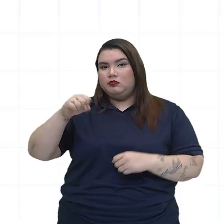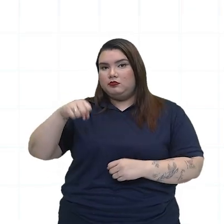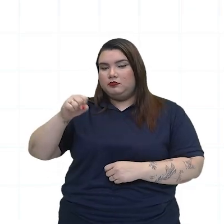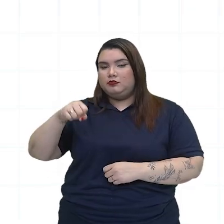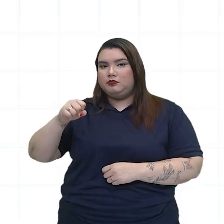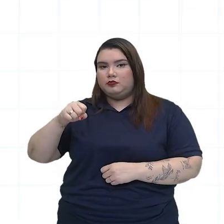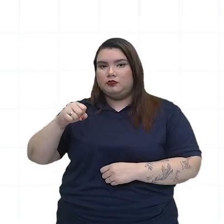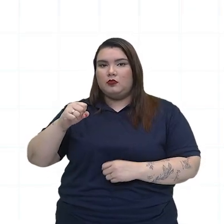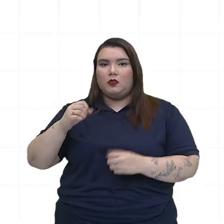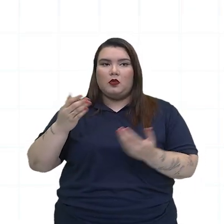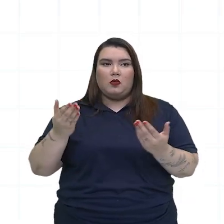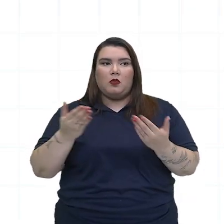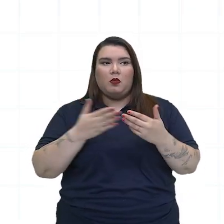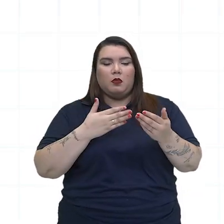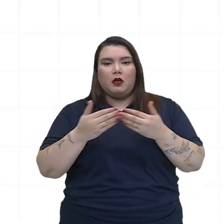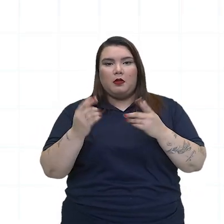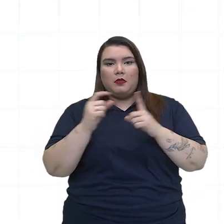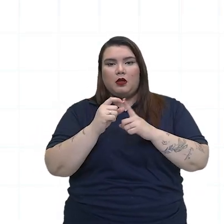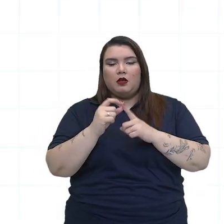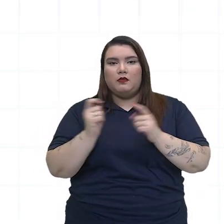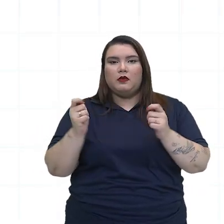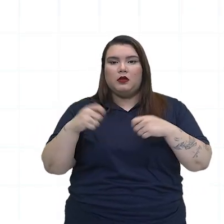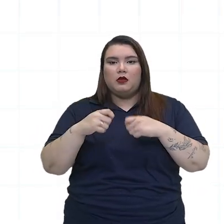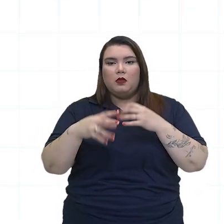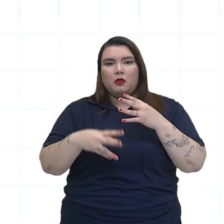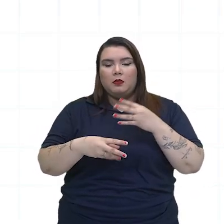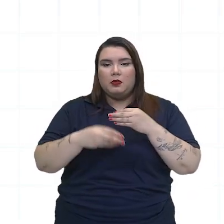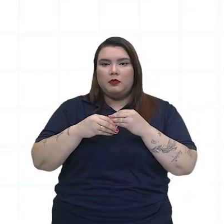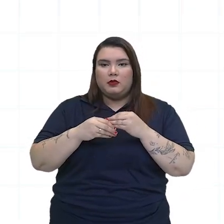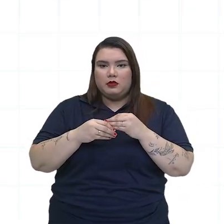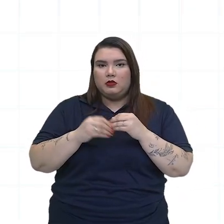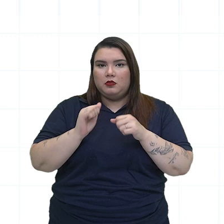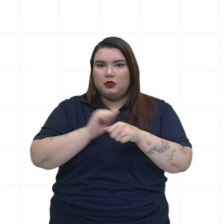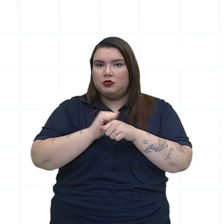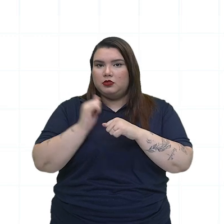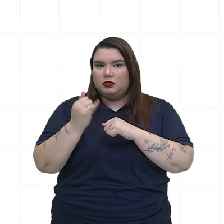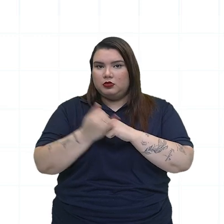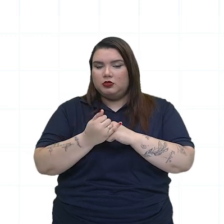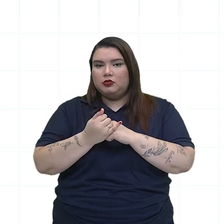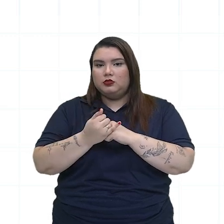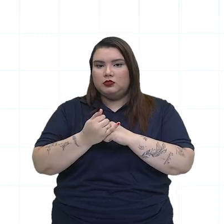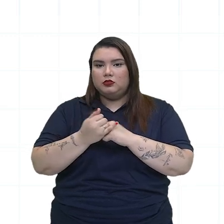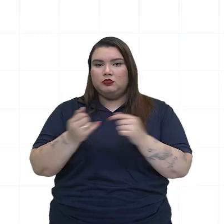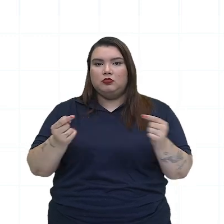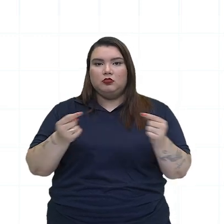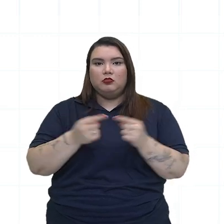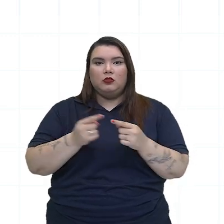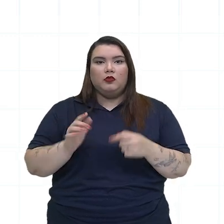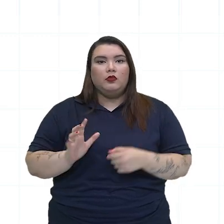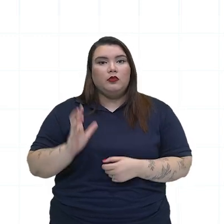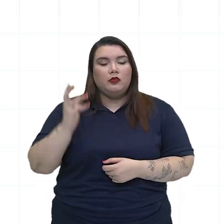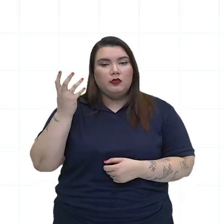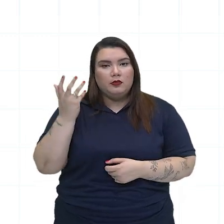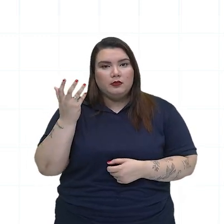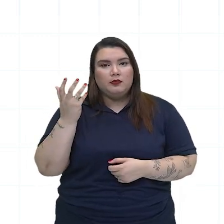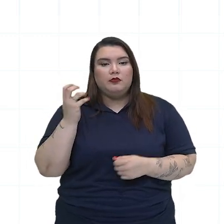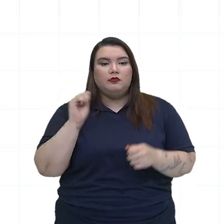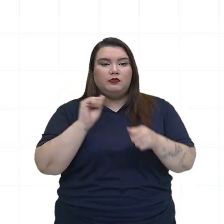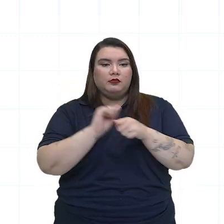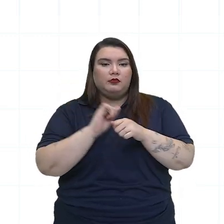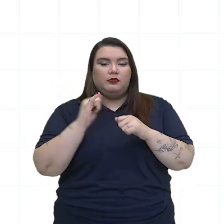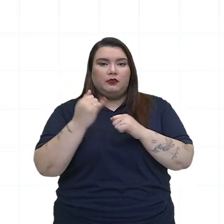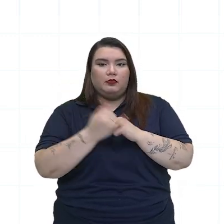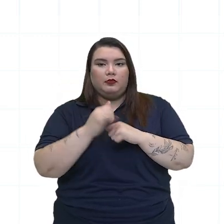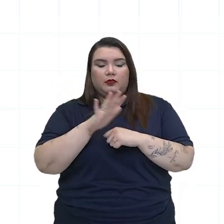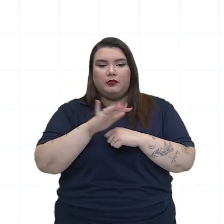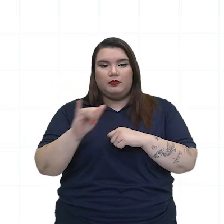colocar uma outra palavra que vai acompanhar o meu adjetivo. quando isso acontecer, né, o